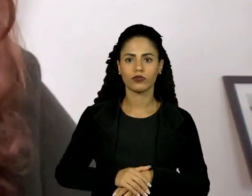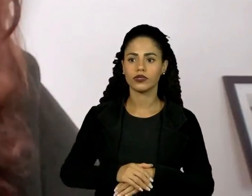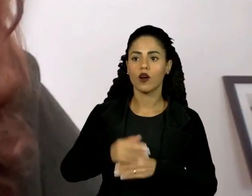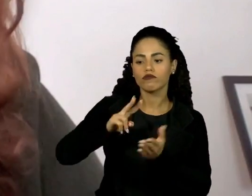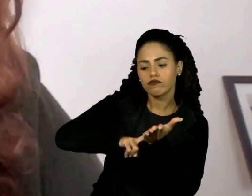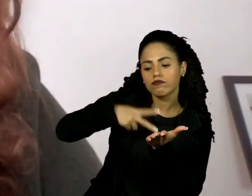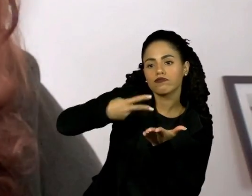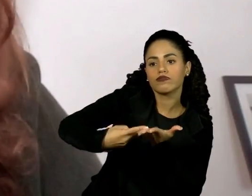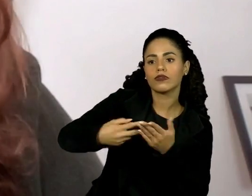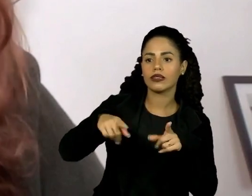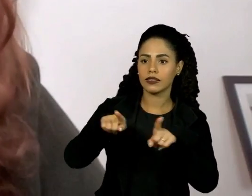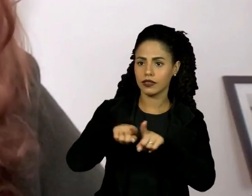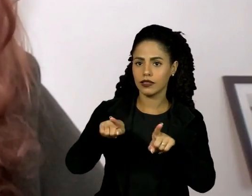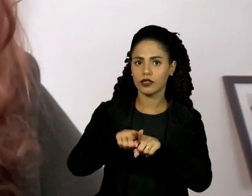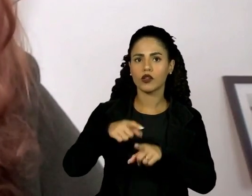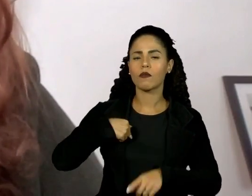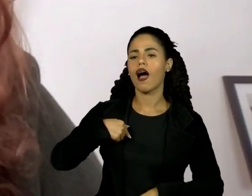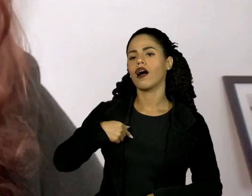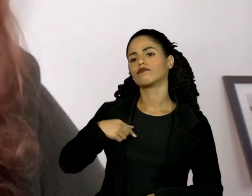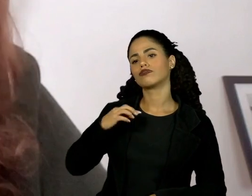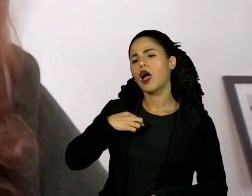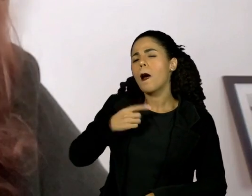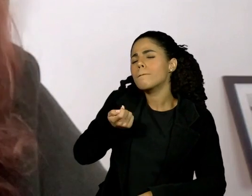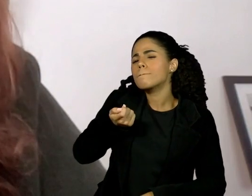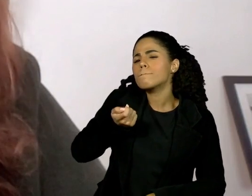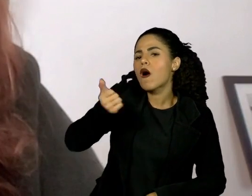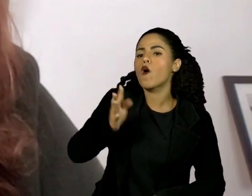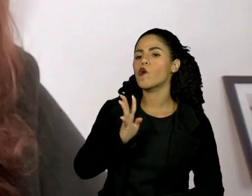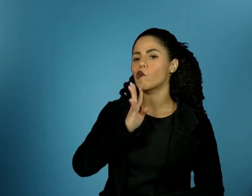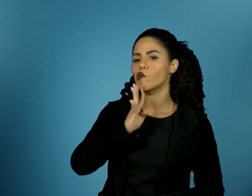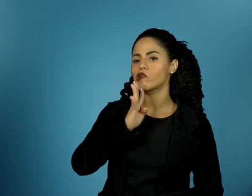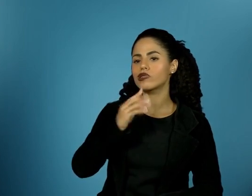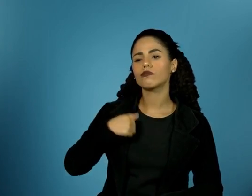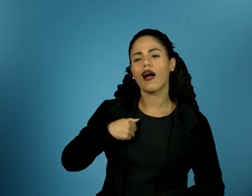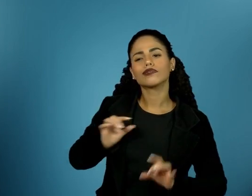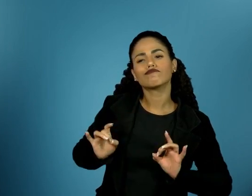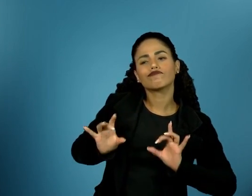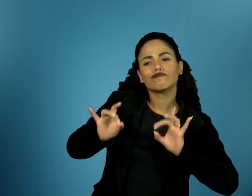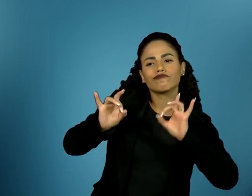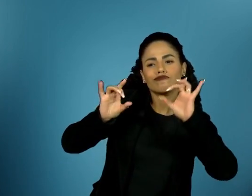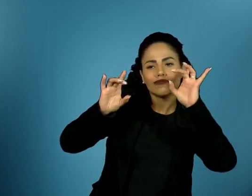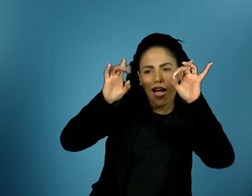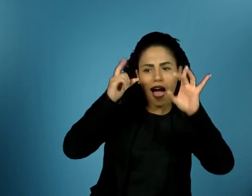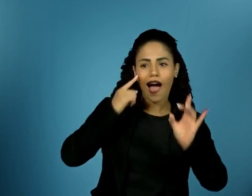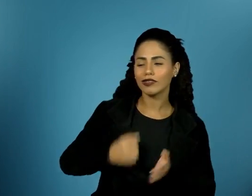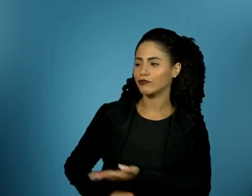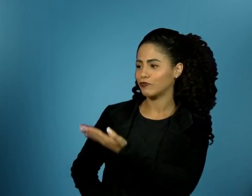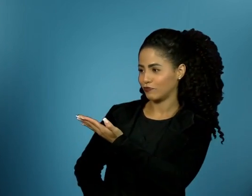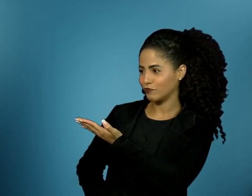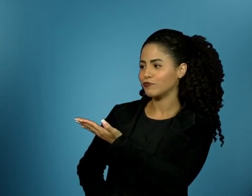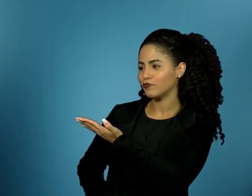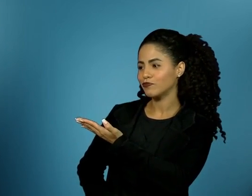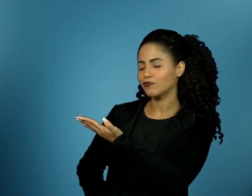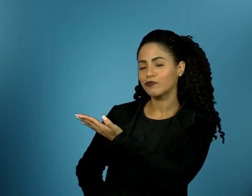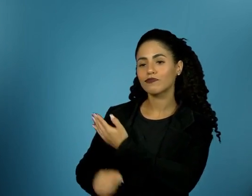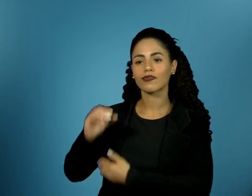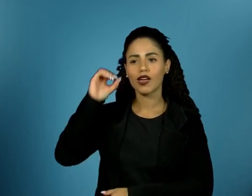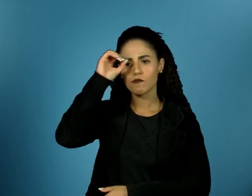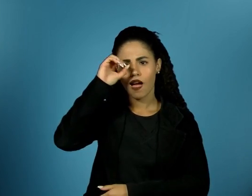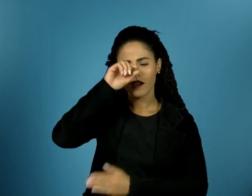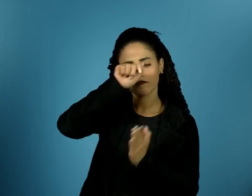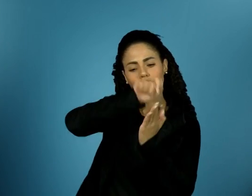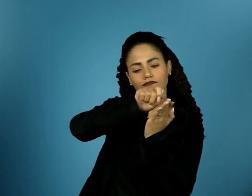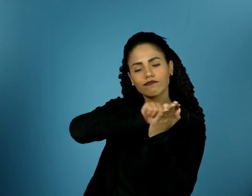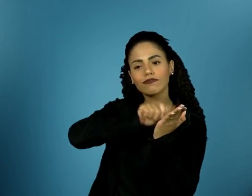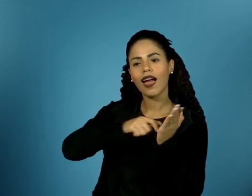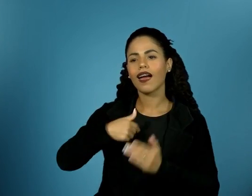traduzi pela Penguin é muito menos conhecido, mas ocupa um lugar muito especial no meu coração, que é O Turista Aprendiz, do Mário de Andrade.